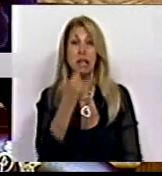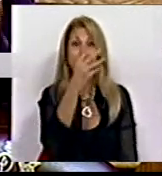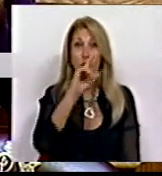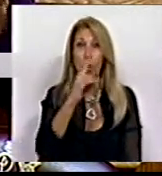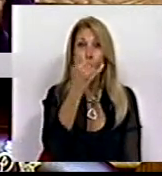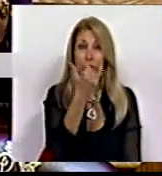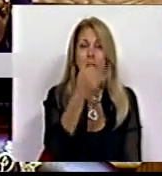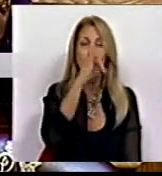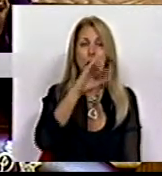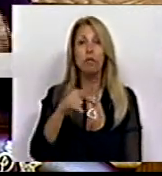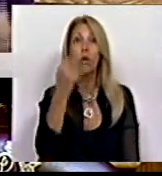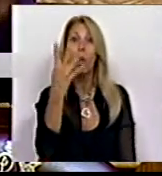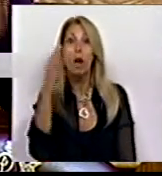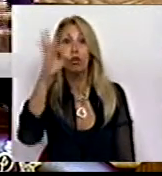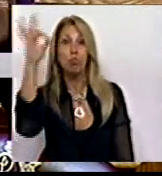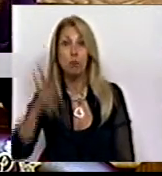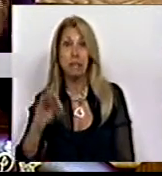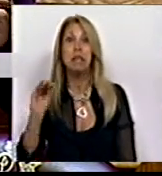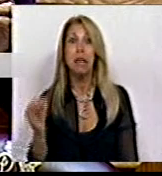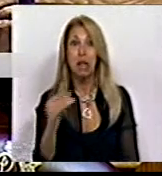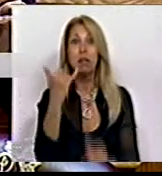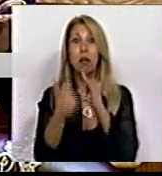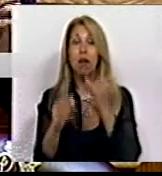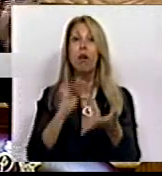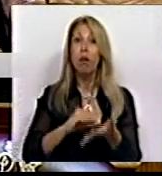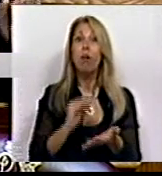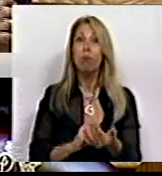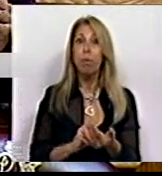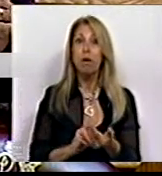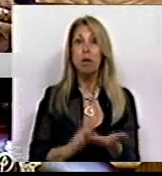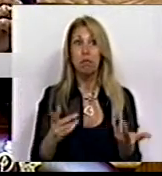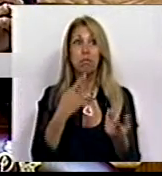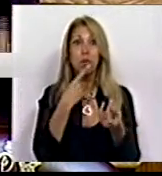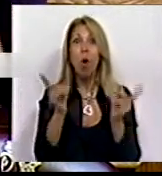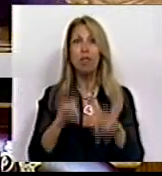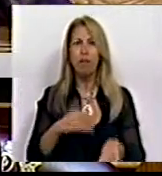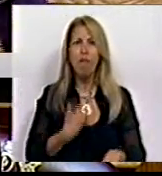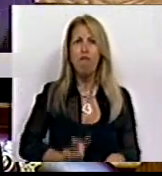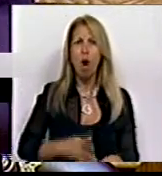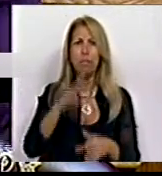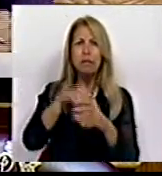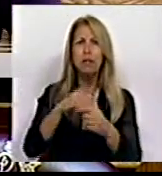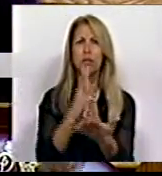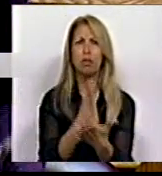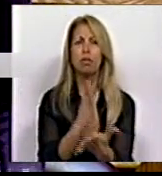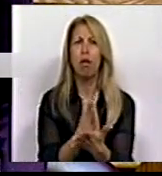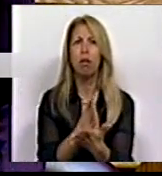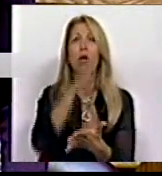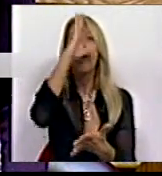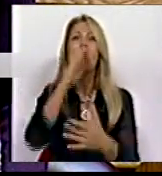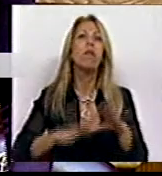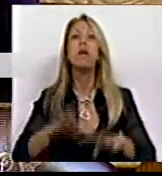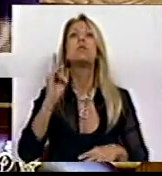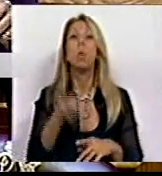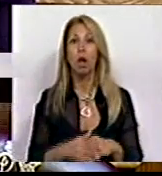crianças estarem em risco de pobreza e a fome a regressar às escolas, o que é que faz este Governo? Agrava ainda mais a redução nas